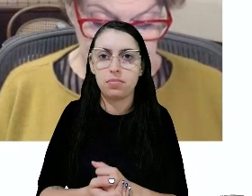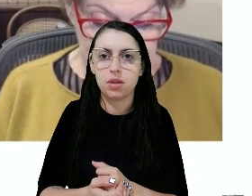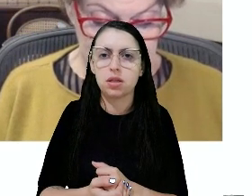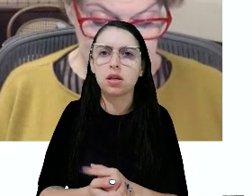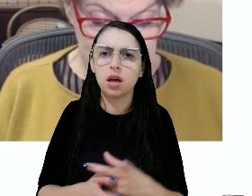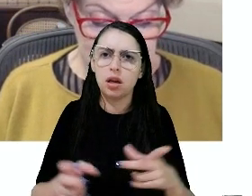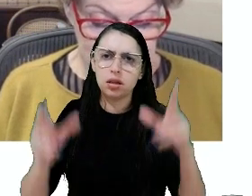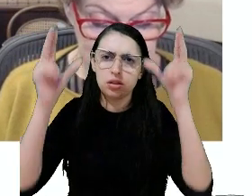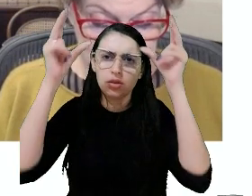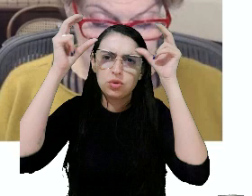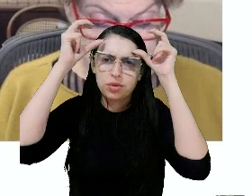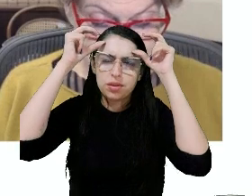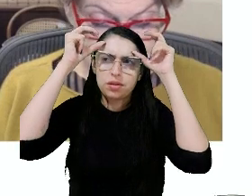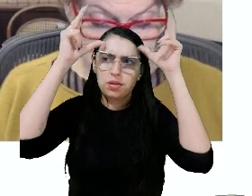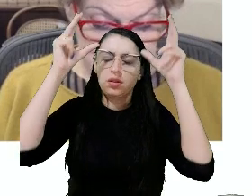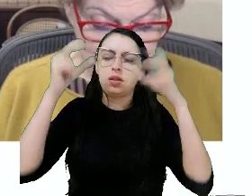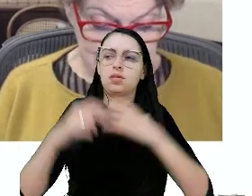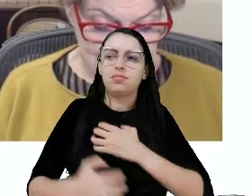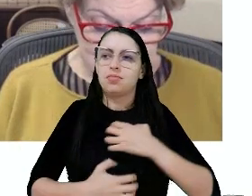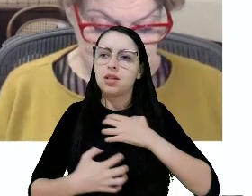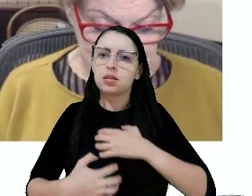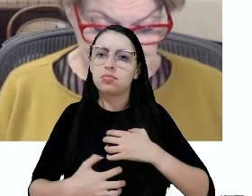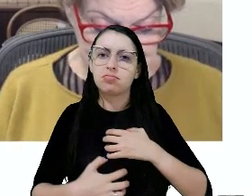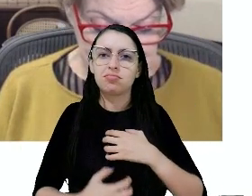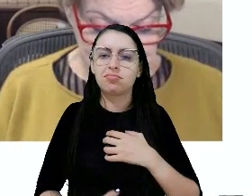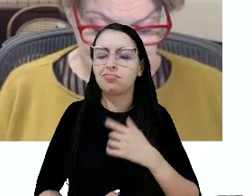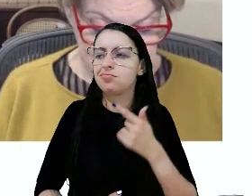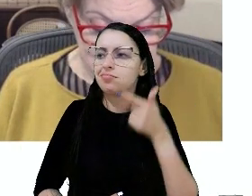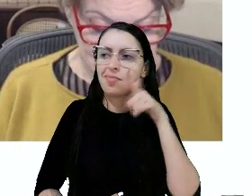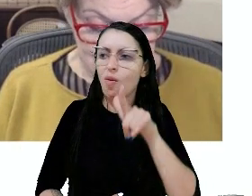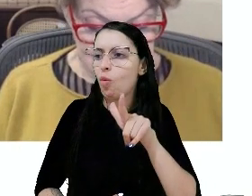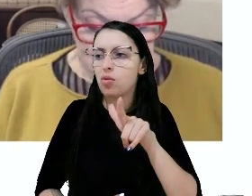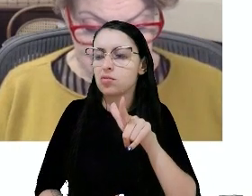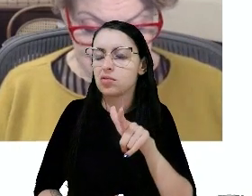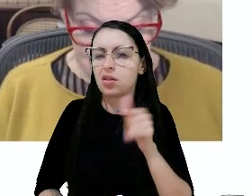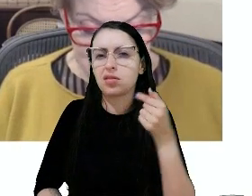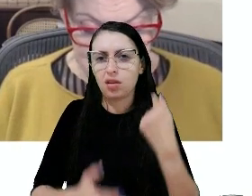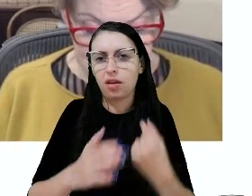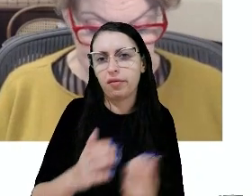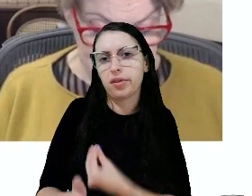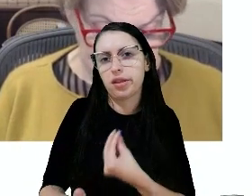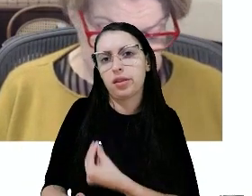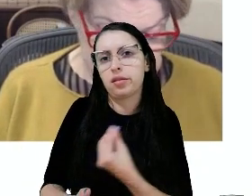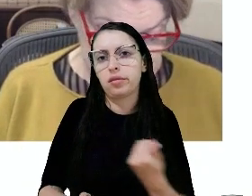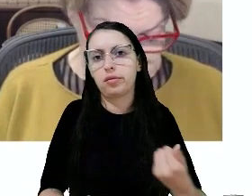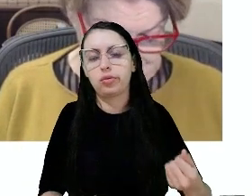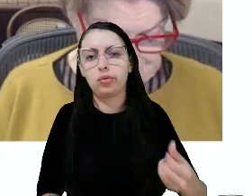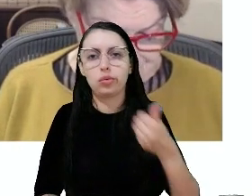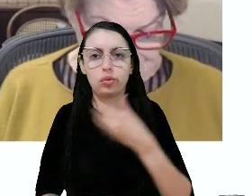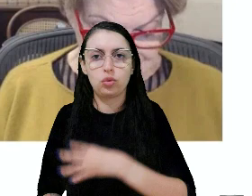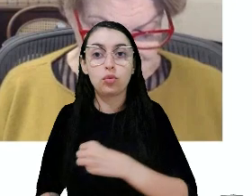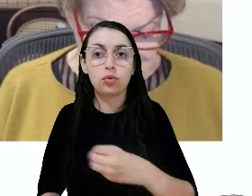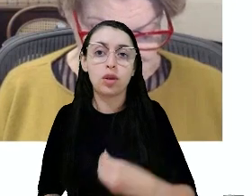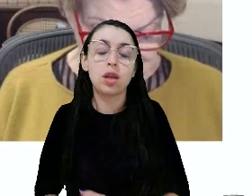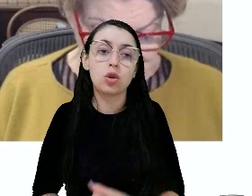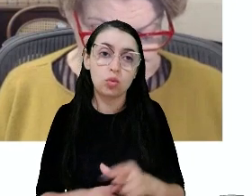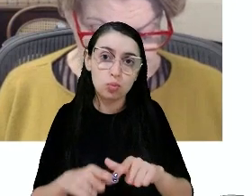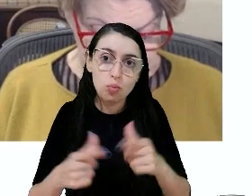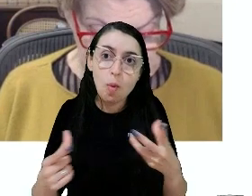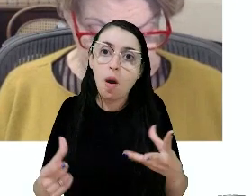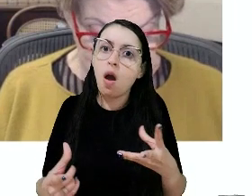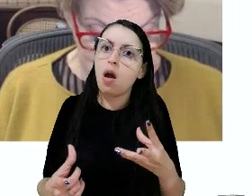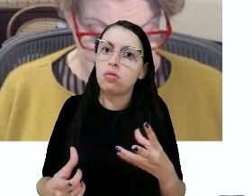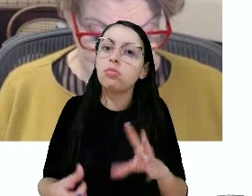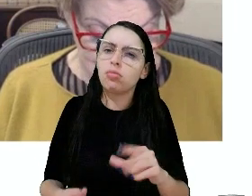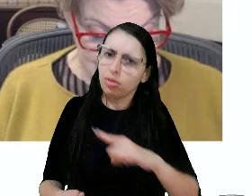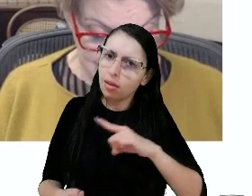um pouco de maturidade emocional, e não consegue também estar presente na vida do seu filho, ainda que tenha muito amor,